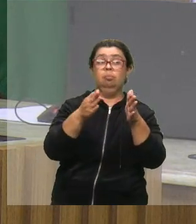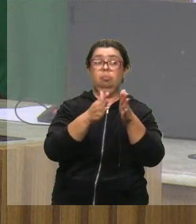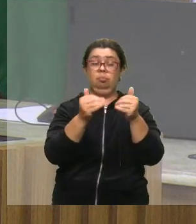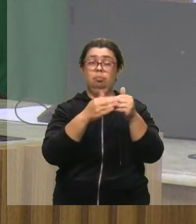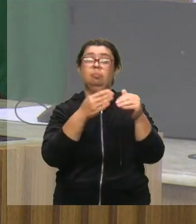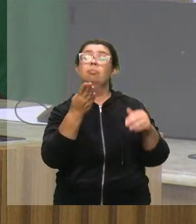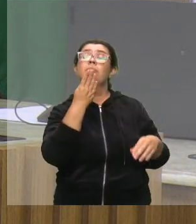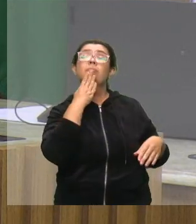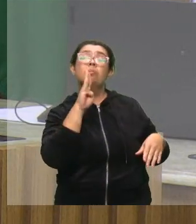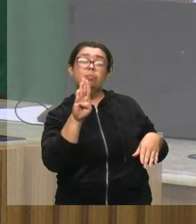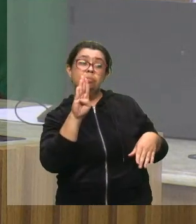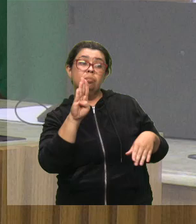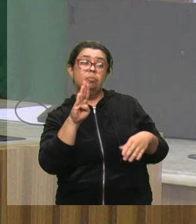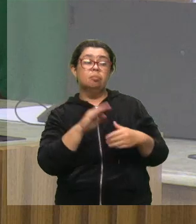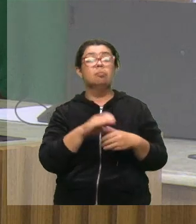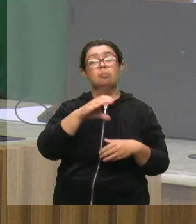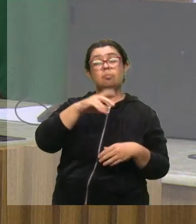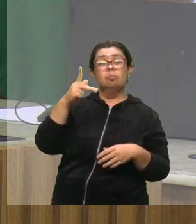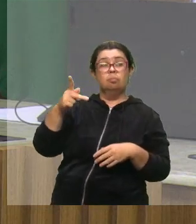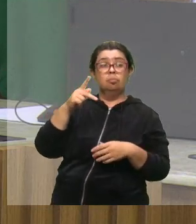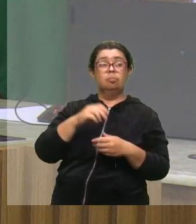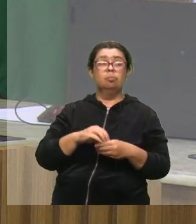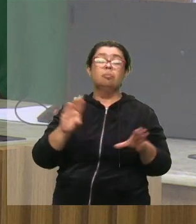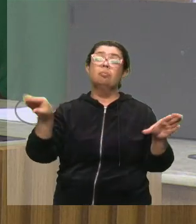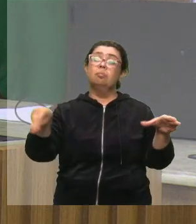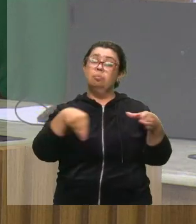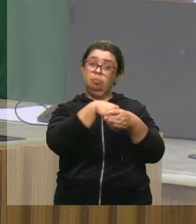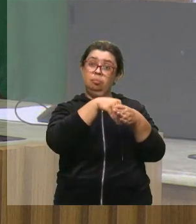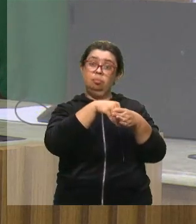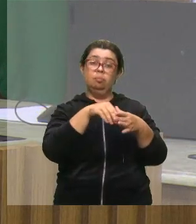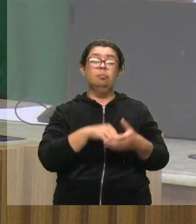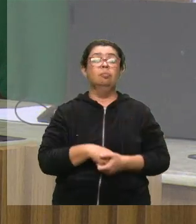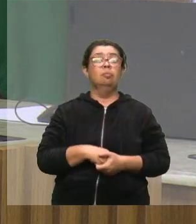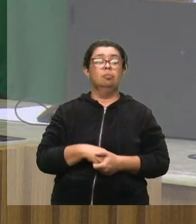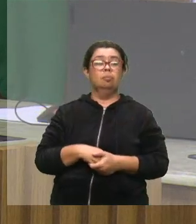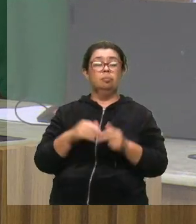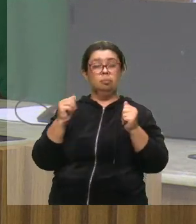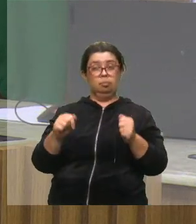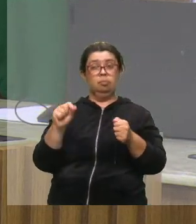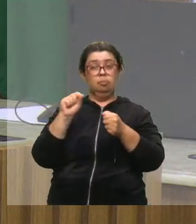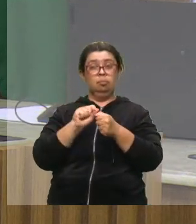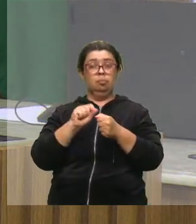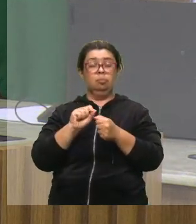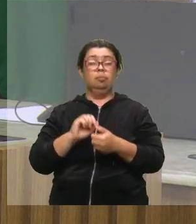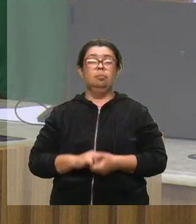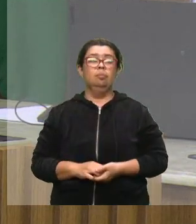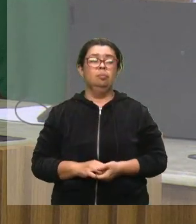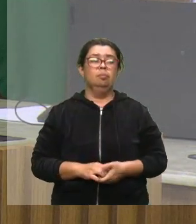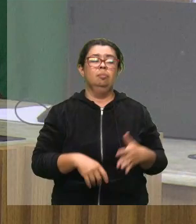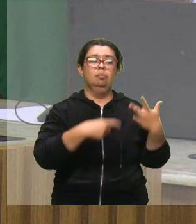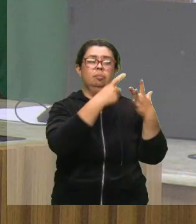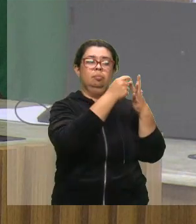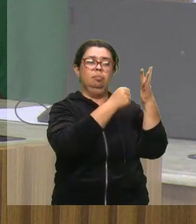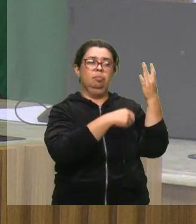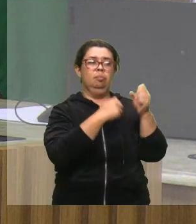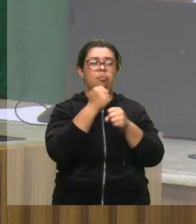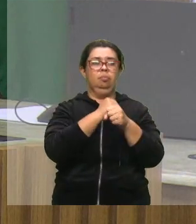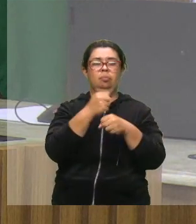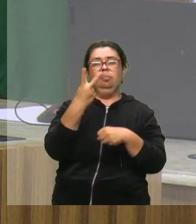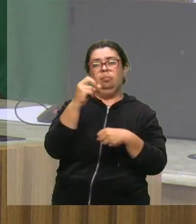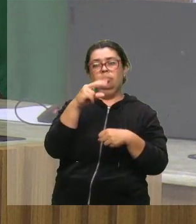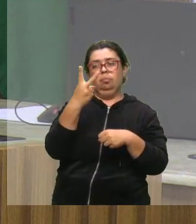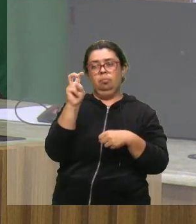promessas feitas de campanha que devem estar incluídas, ou, se não estão, poderão ser incluídas no orçamento de